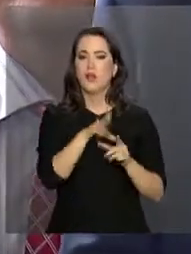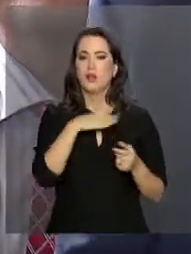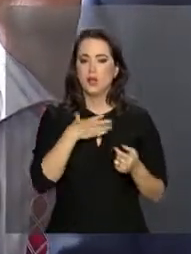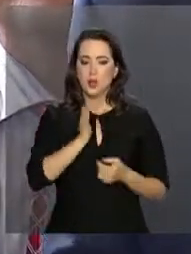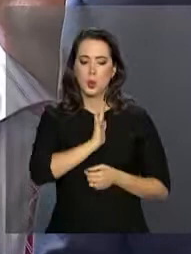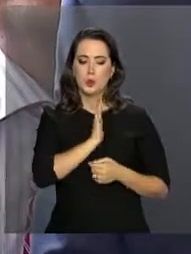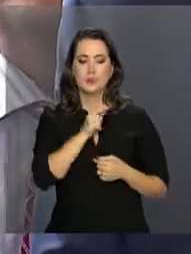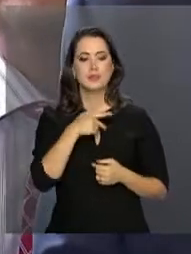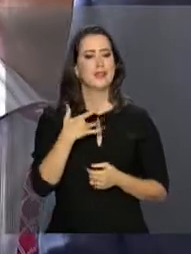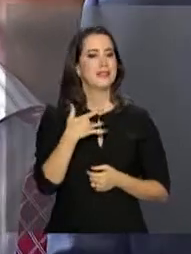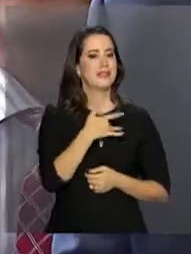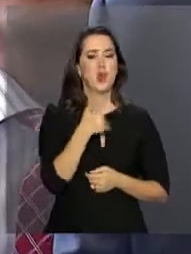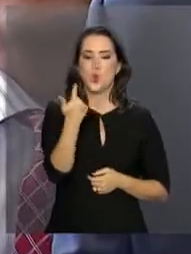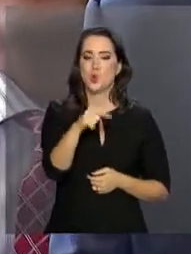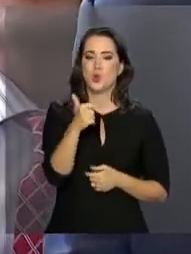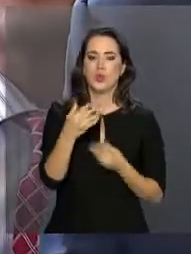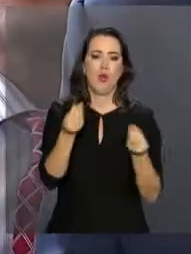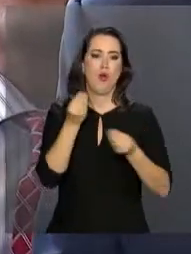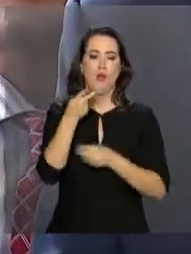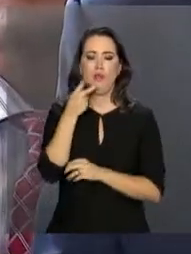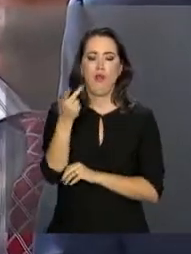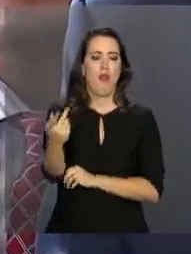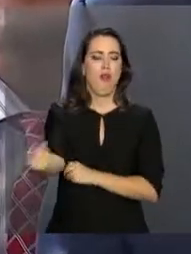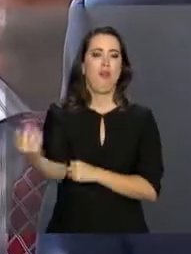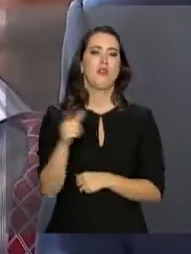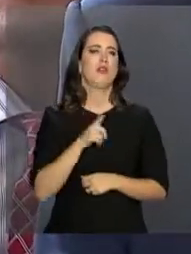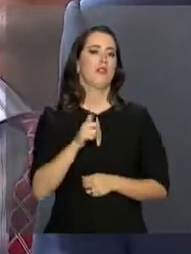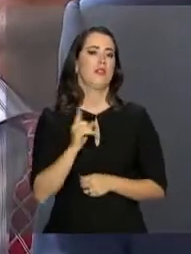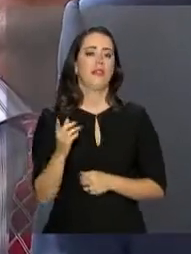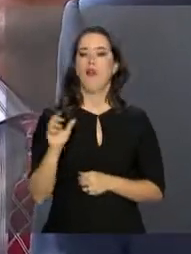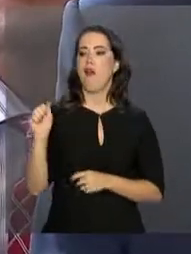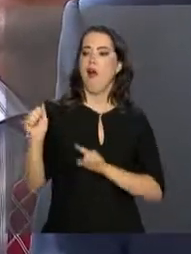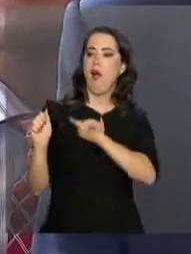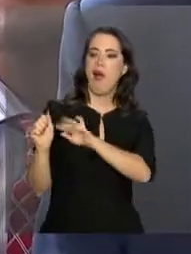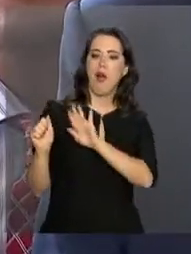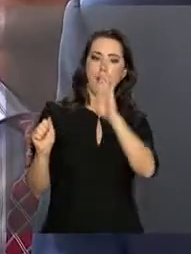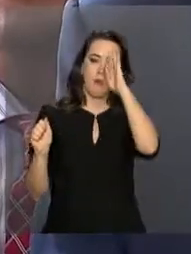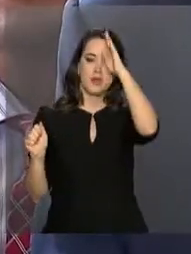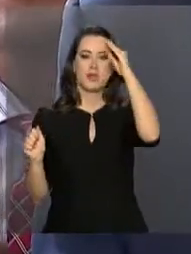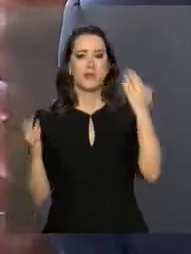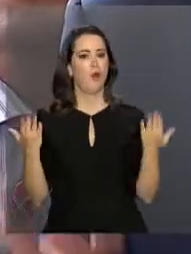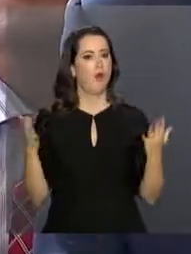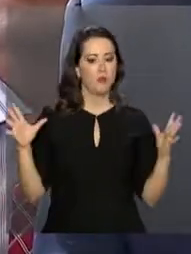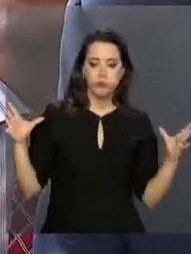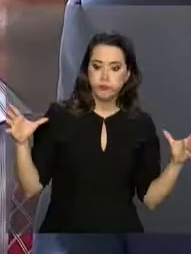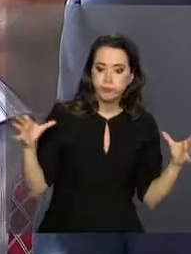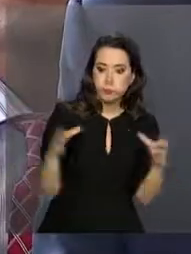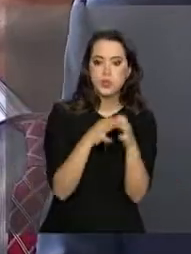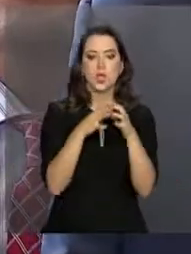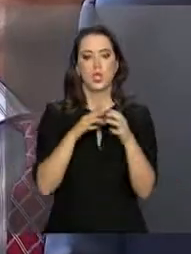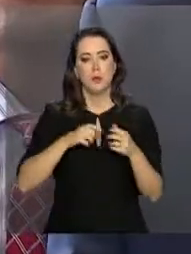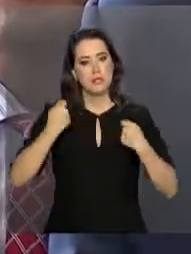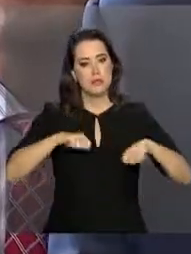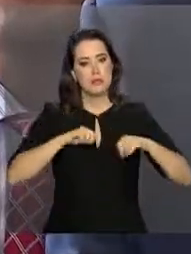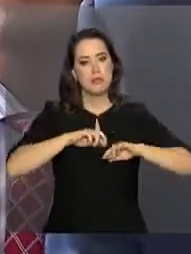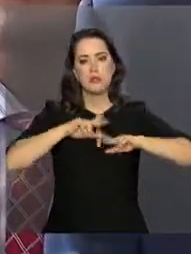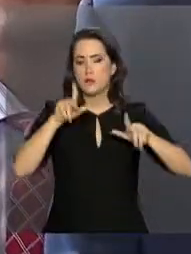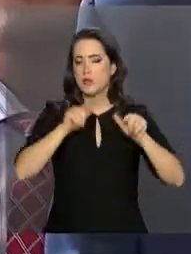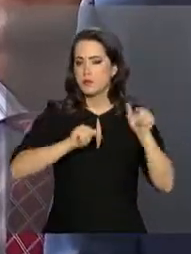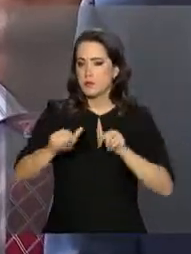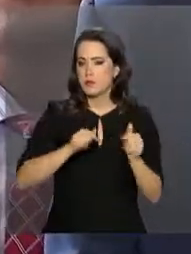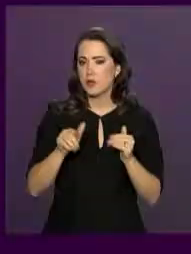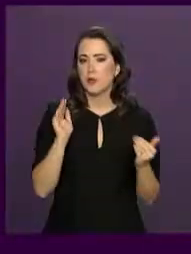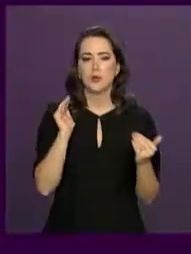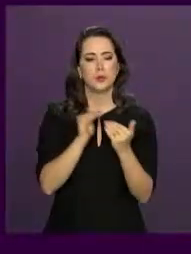saúde não tem como você dizer que há é prioridade em relação a ver é um conjunto de ações que a gente tem que fazer para chegar